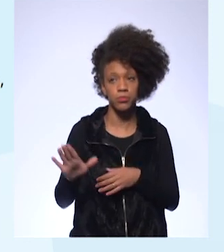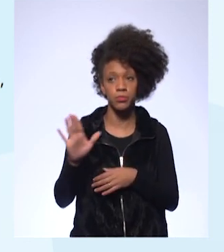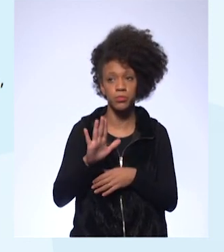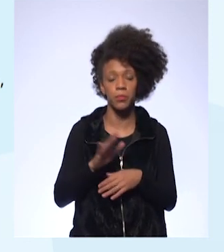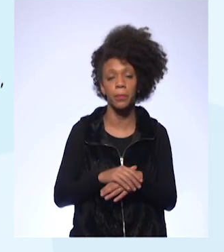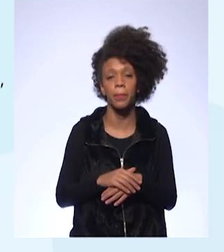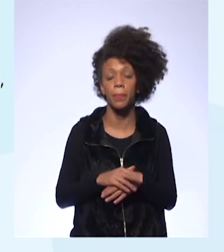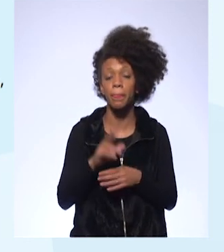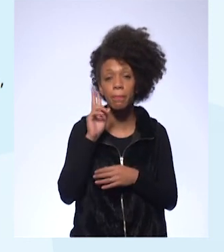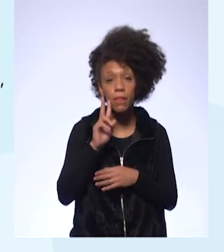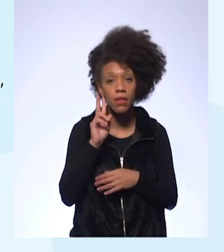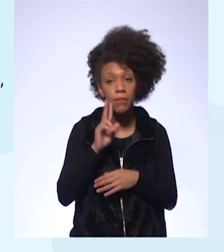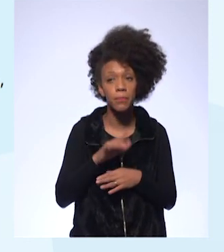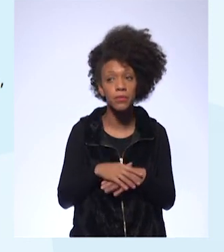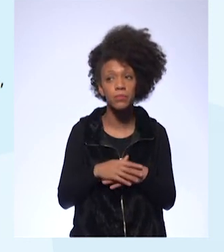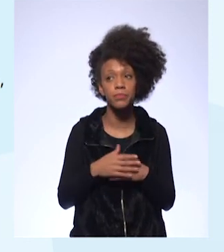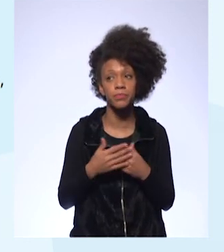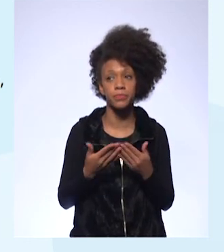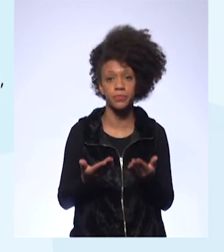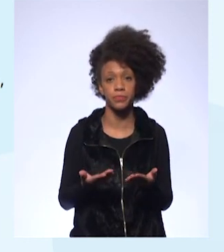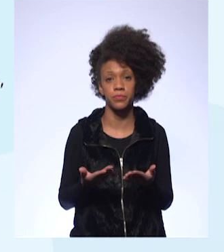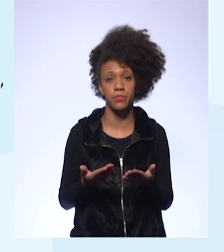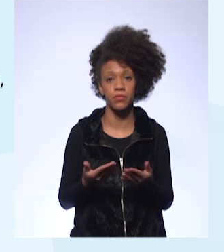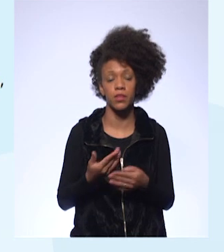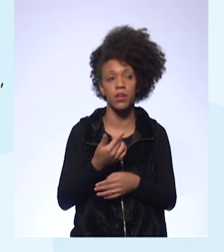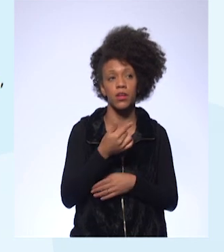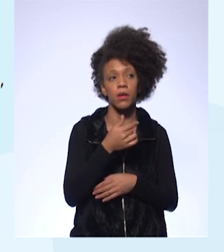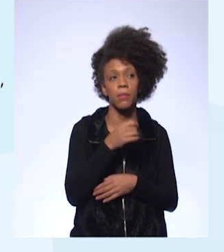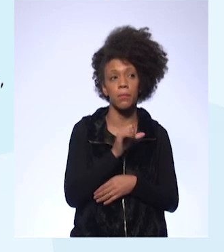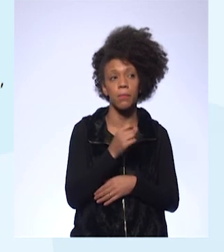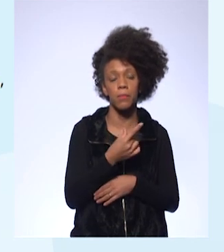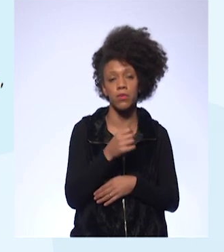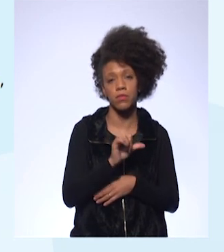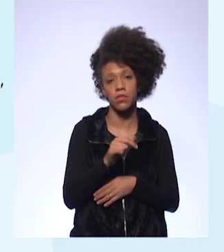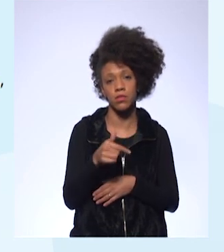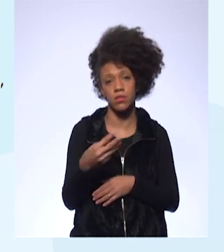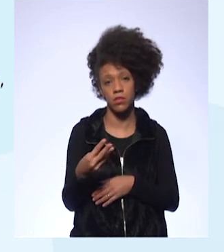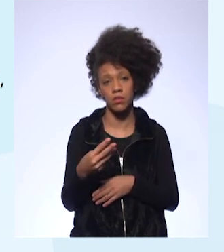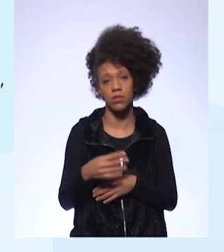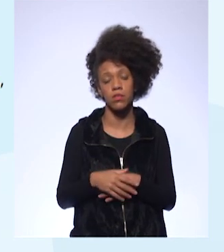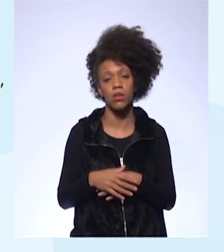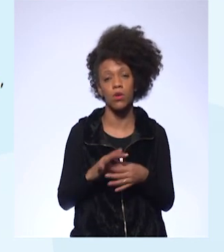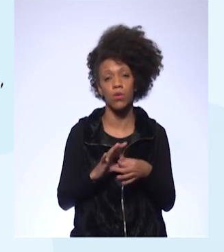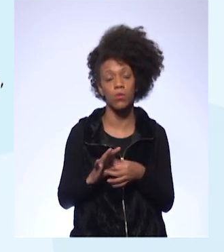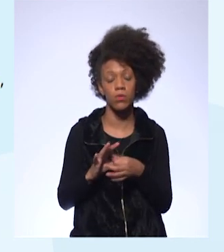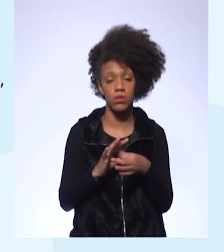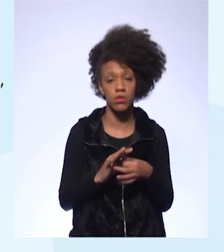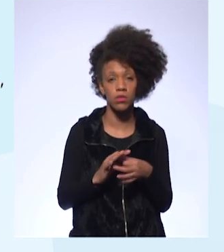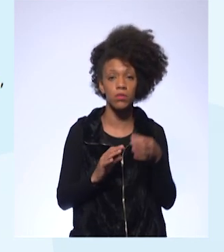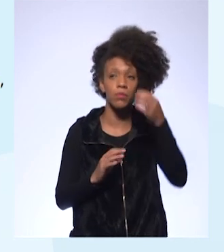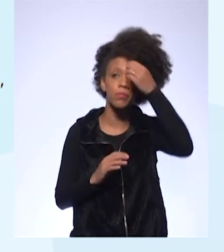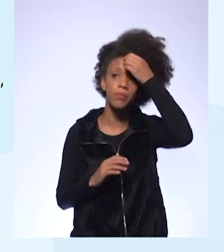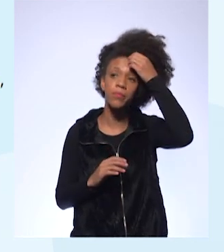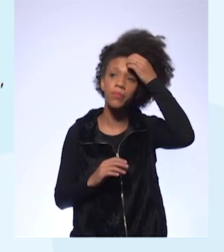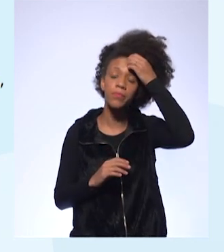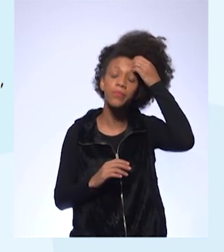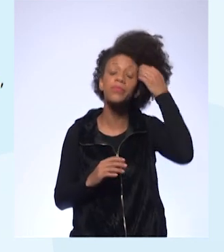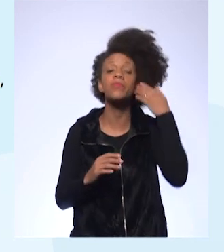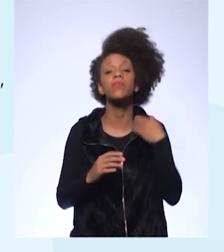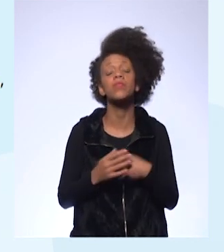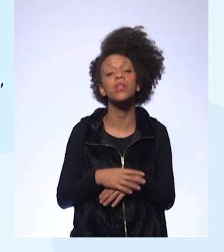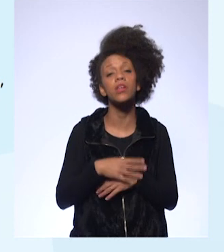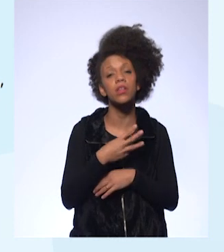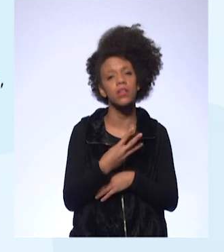destaque em parênteses, né, em 1º de janeiro de 73, o Reino Unido, que saiu da União Europeia em 31